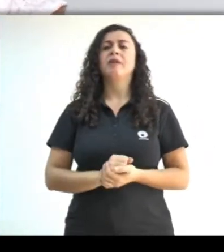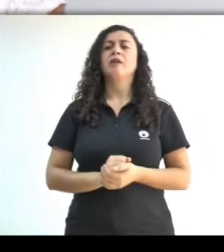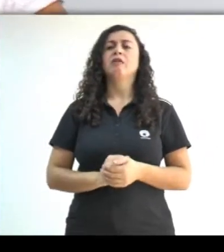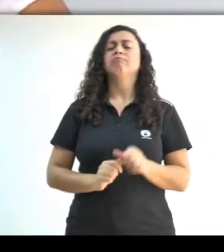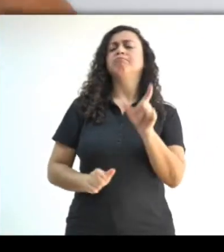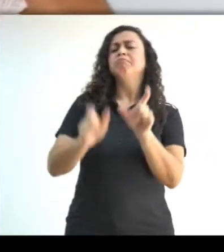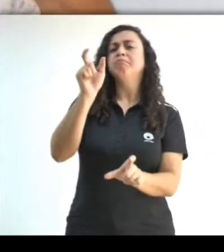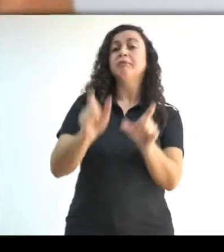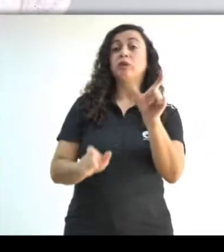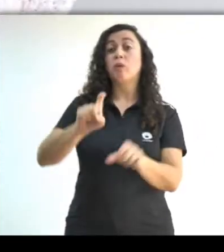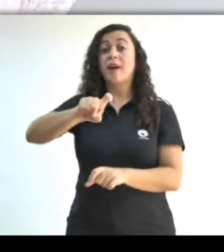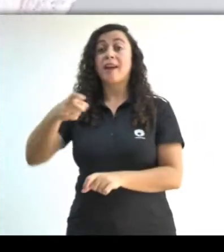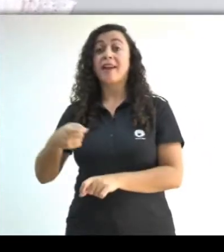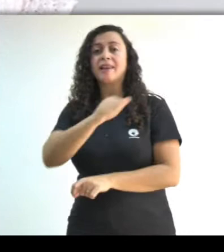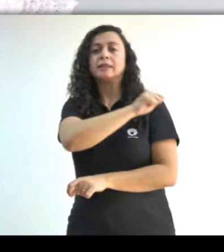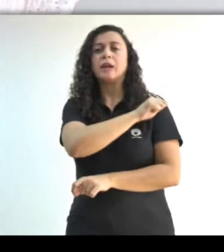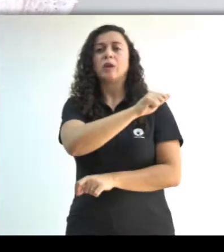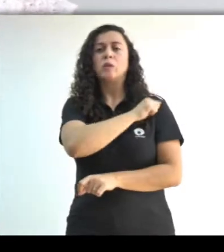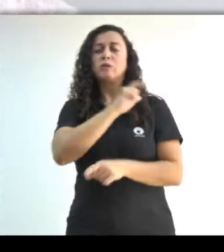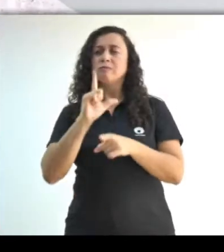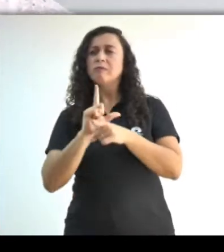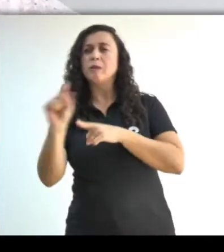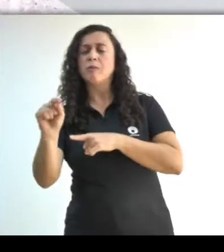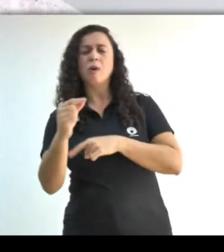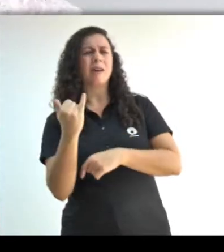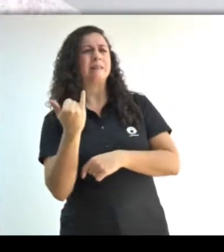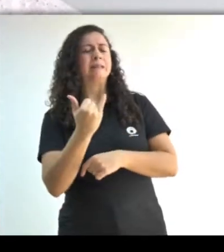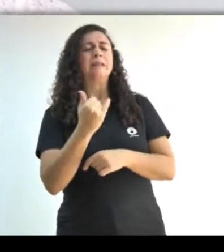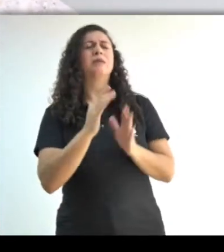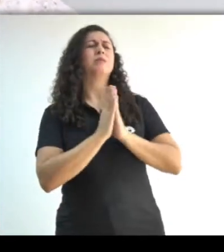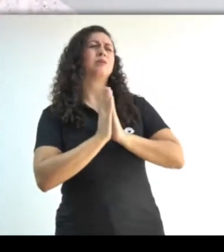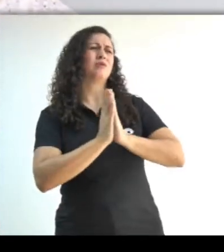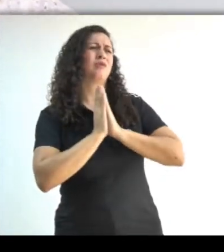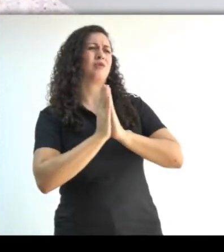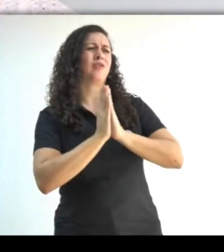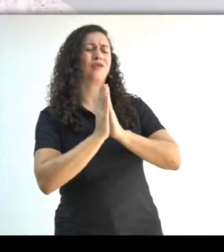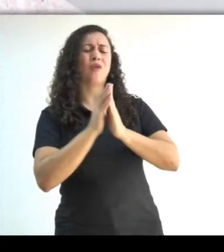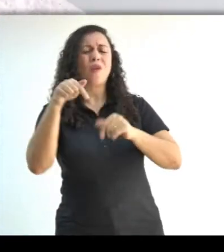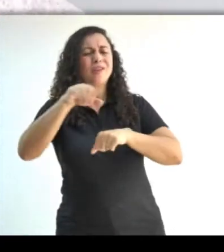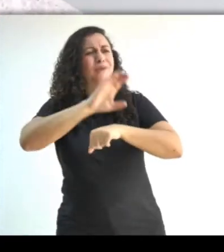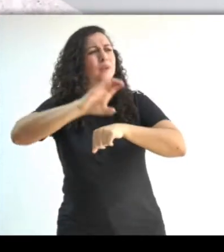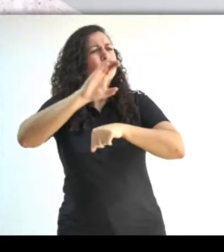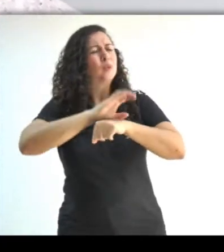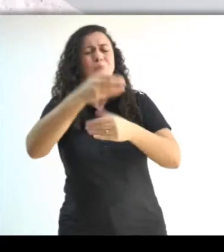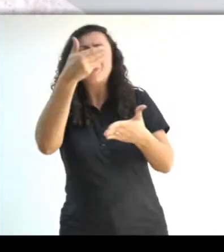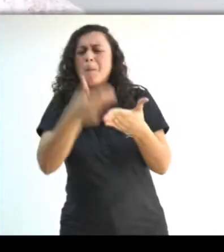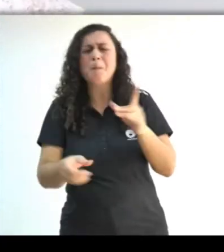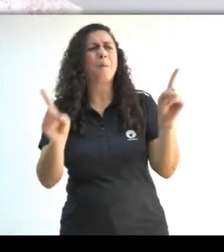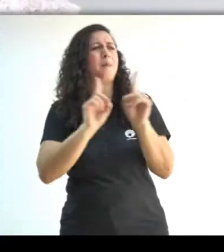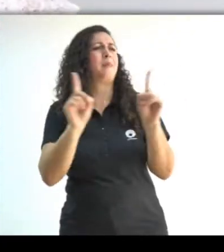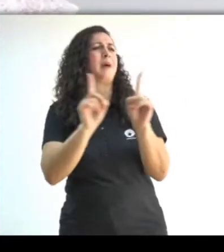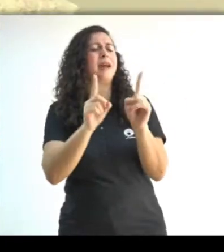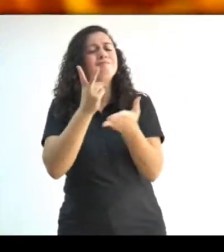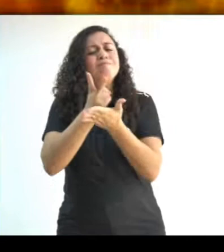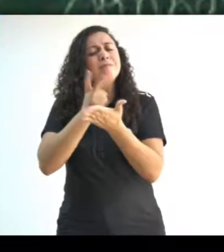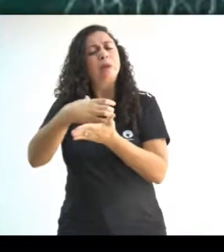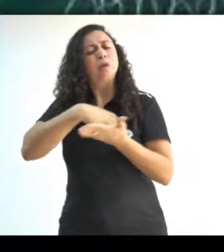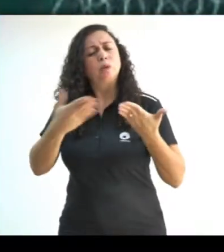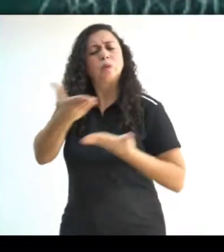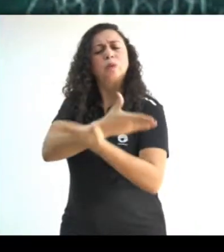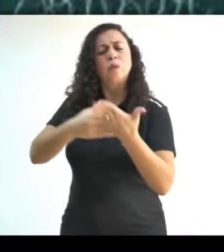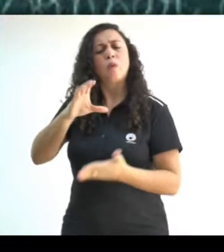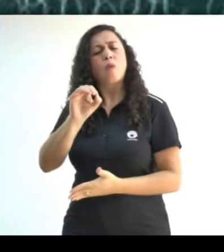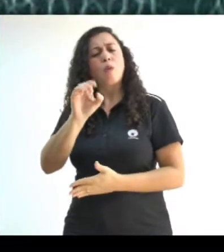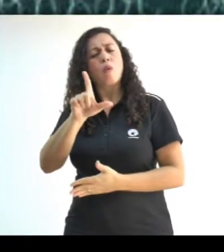os ex-estudantes saíam e diziam: professora, não deixe perder o modo colmeia.